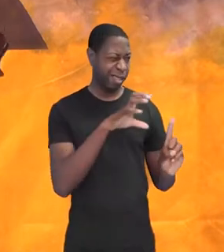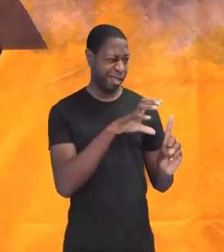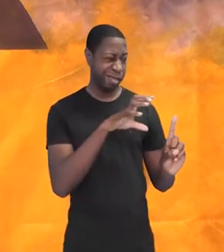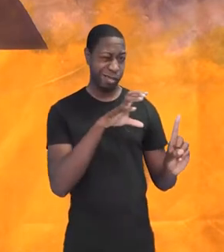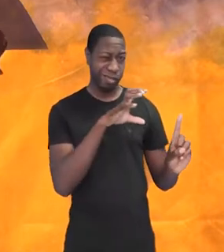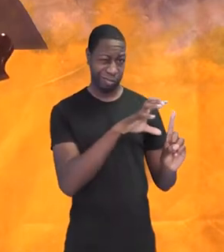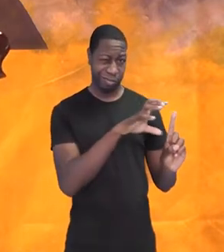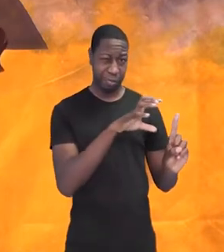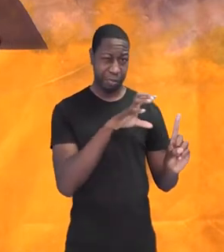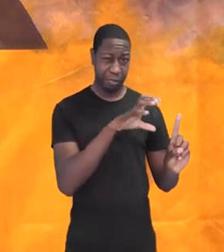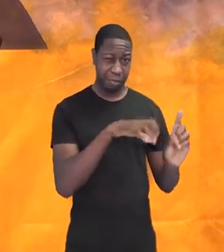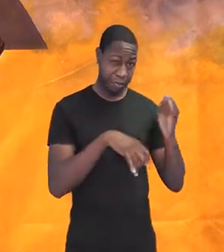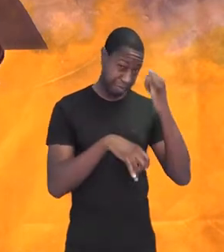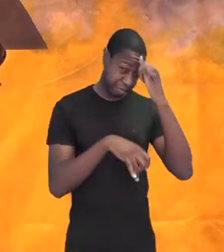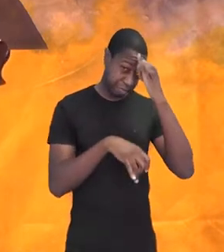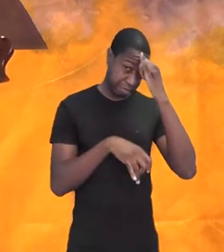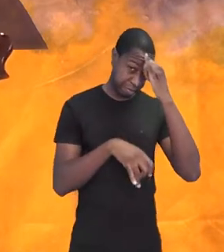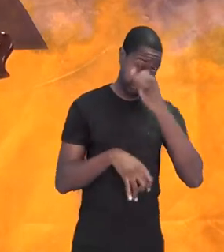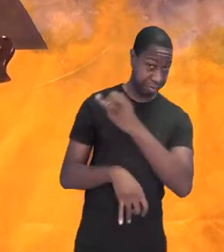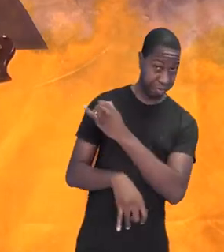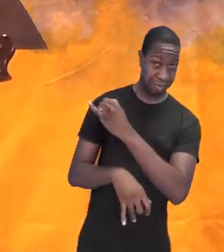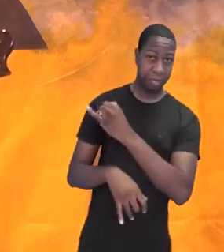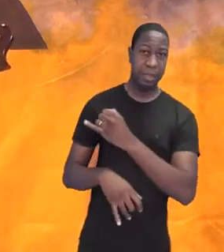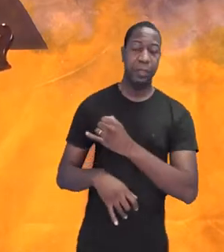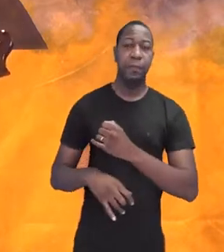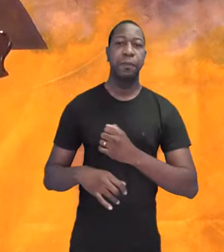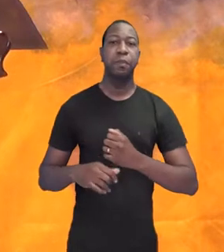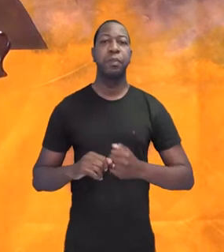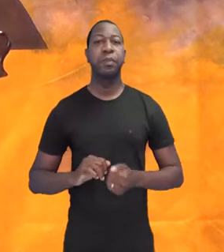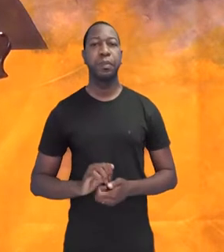do assédio, né, super